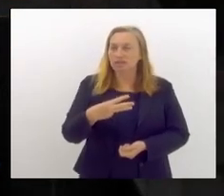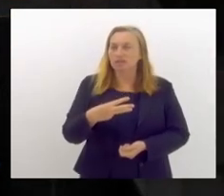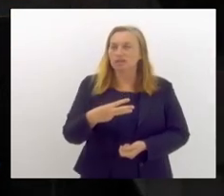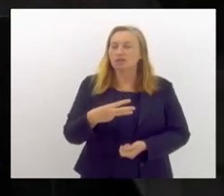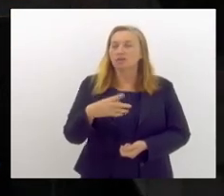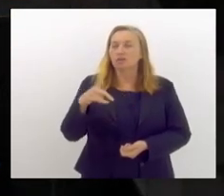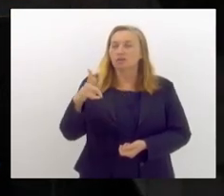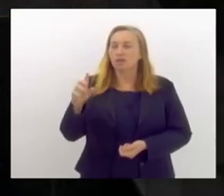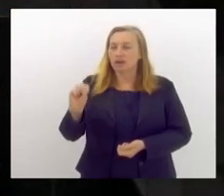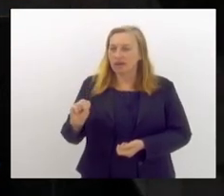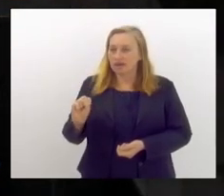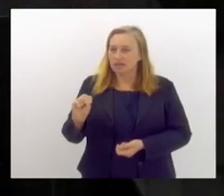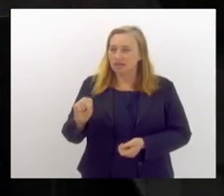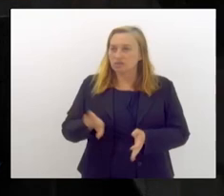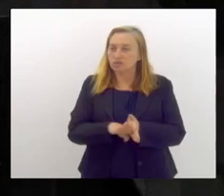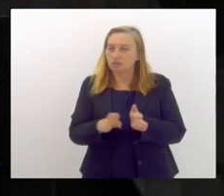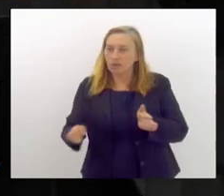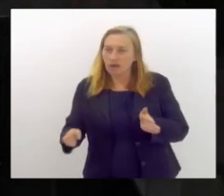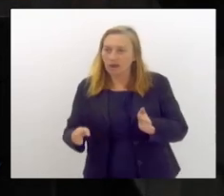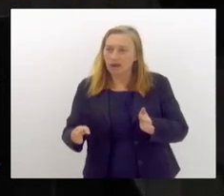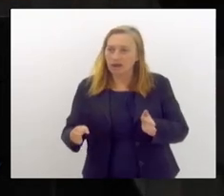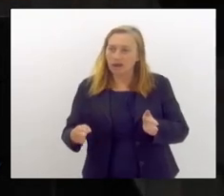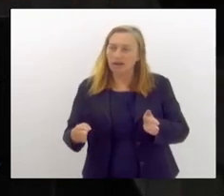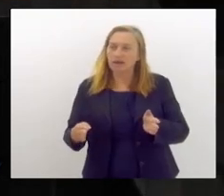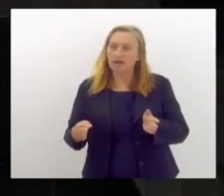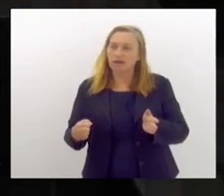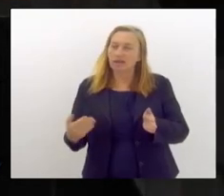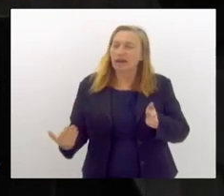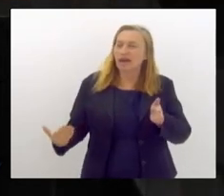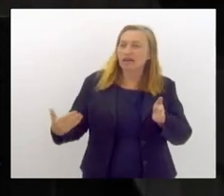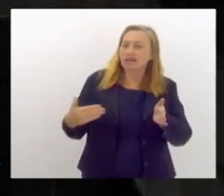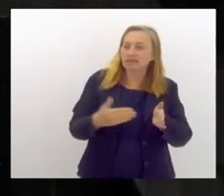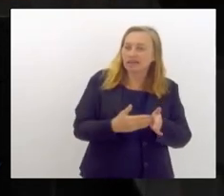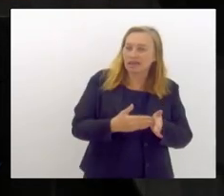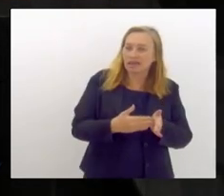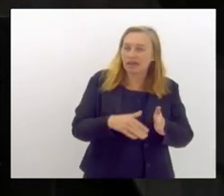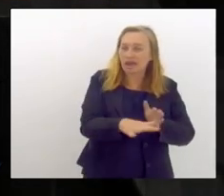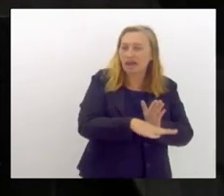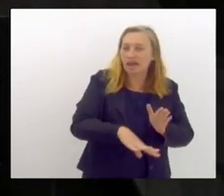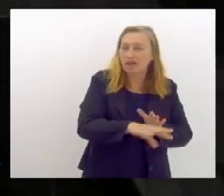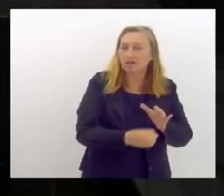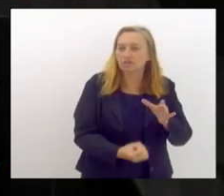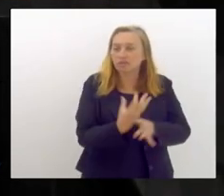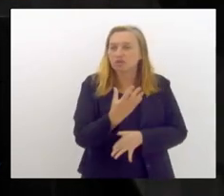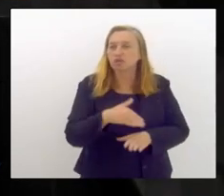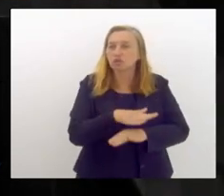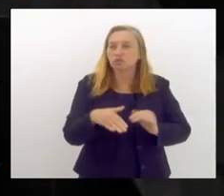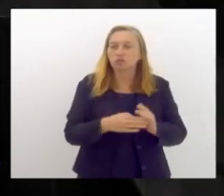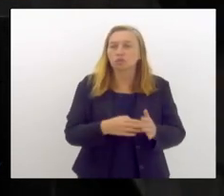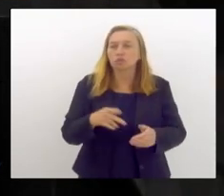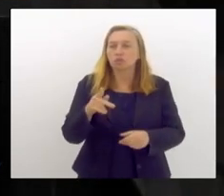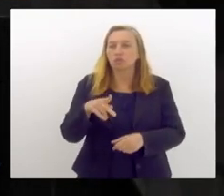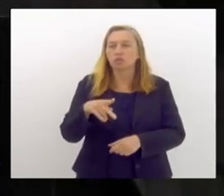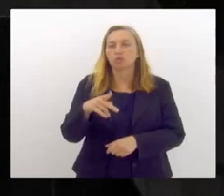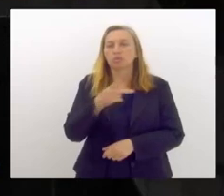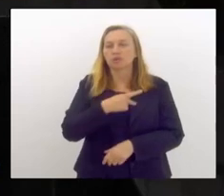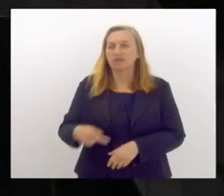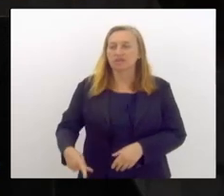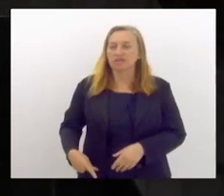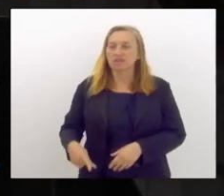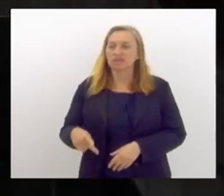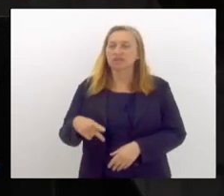unidade de produção. Todo presidente da Petrobras que entra diz que